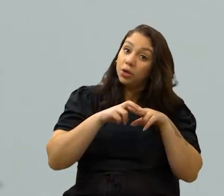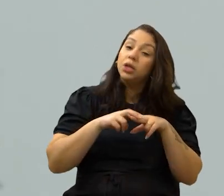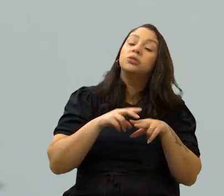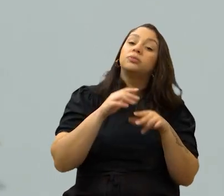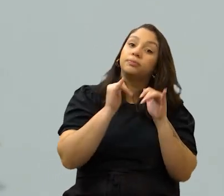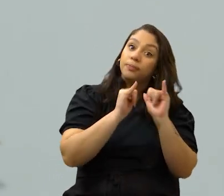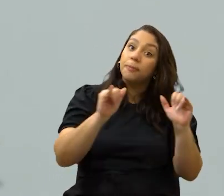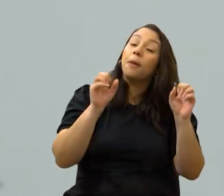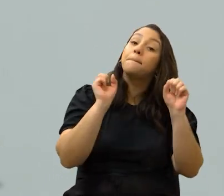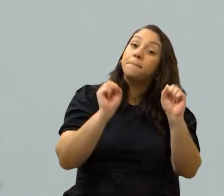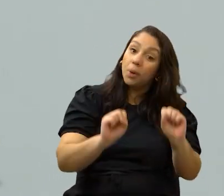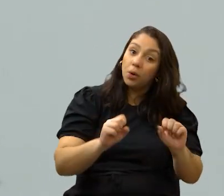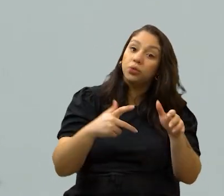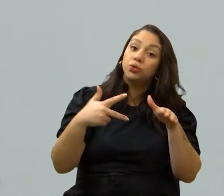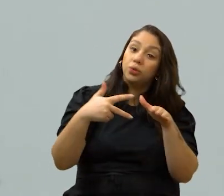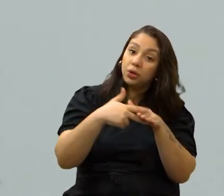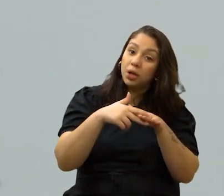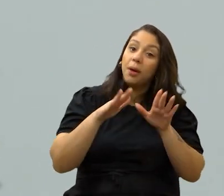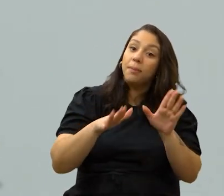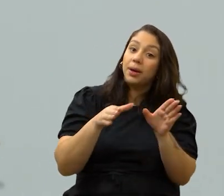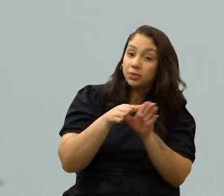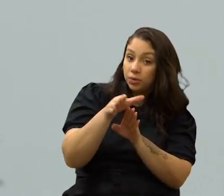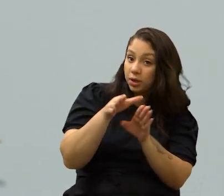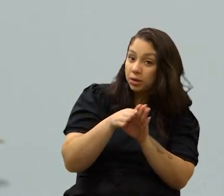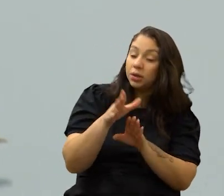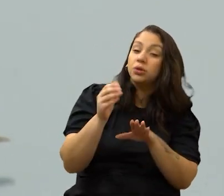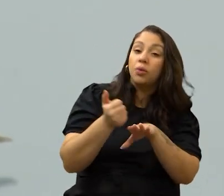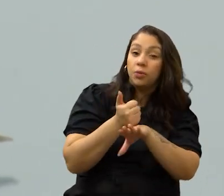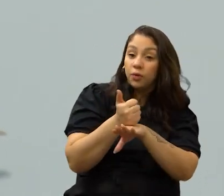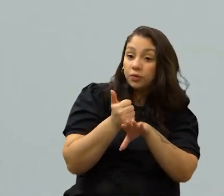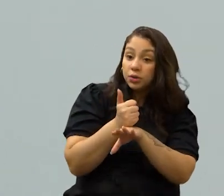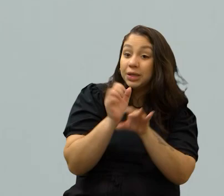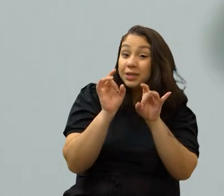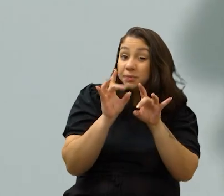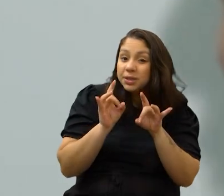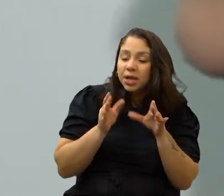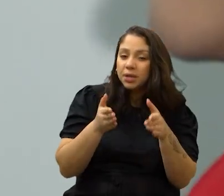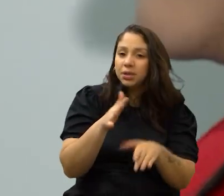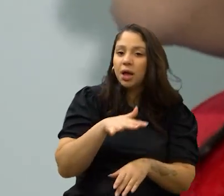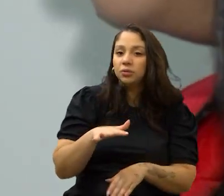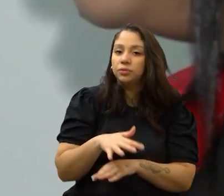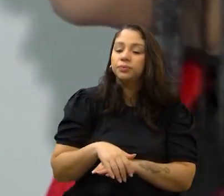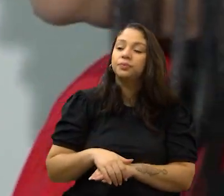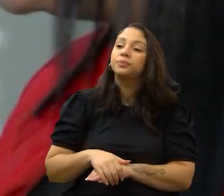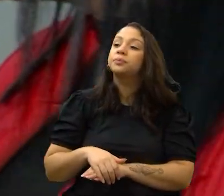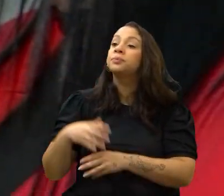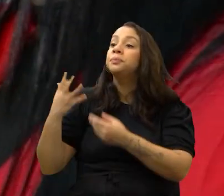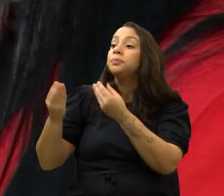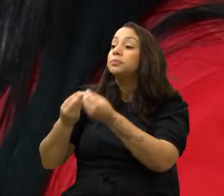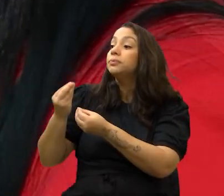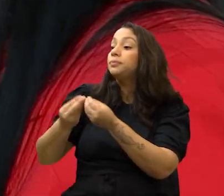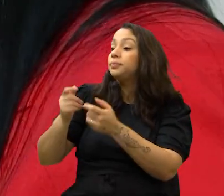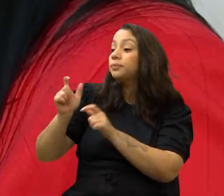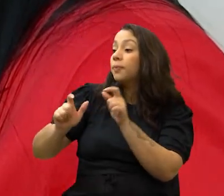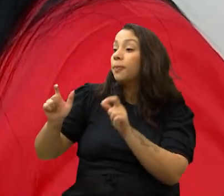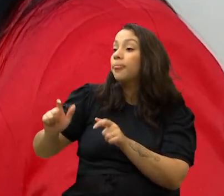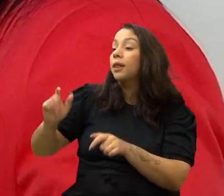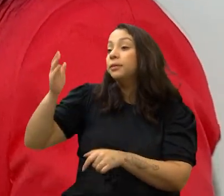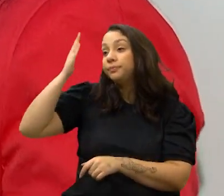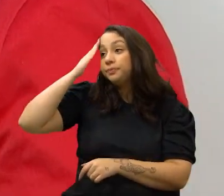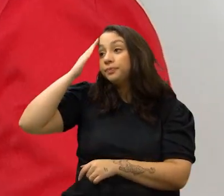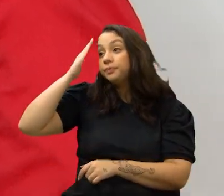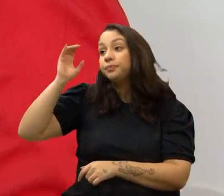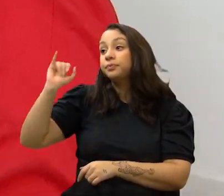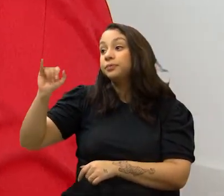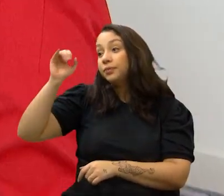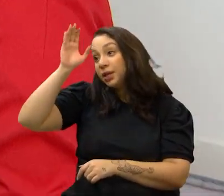isso que a gente fala, pode cortar, desde que seja orientado por um profissional especialista. Como que a pessoa sabe